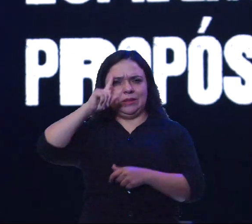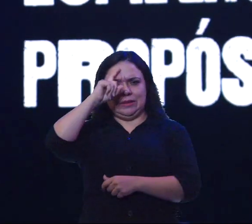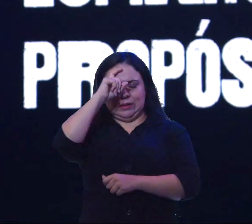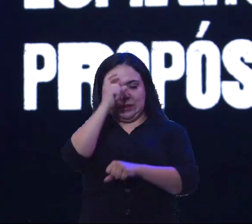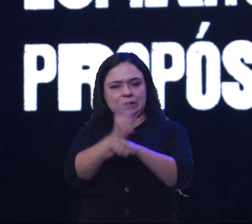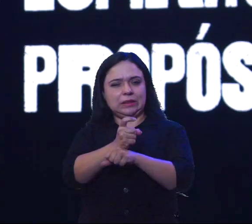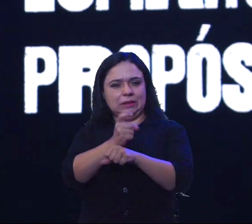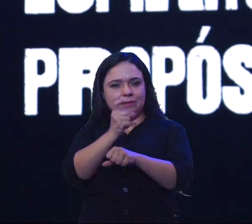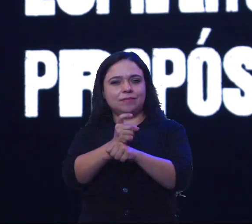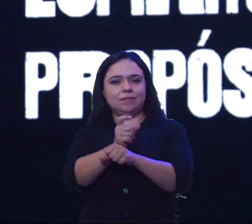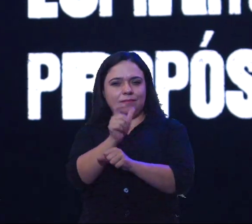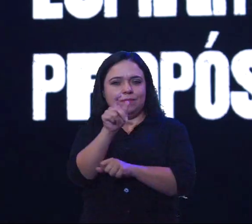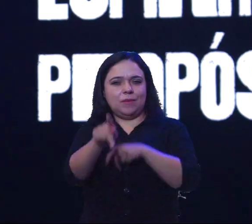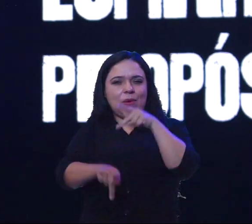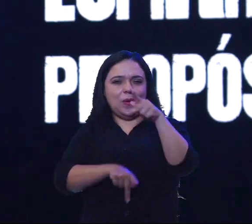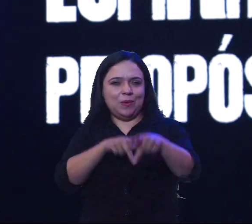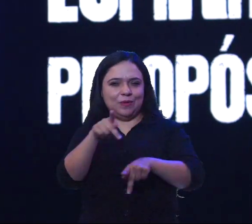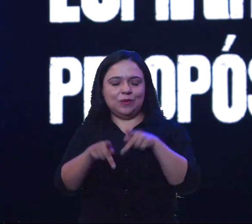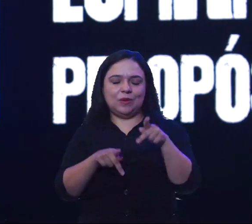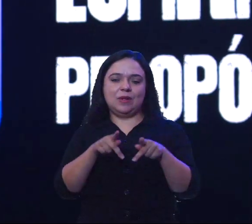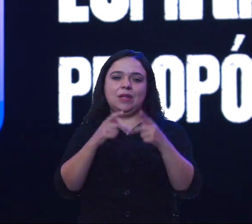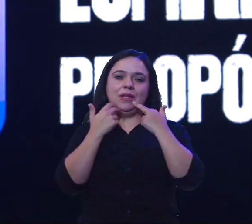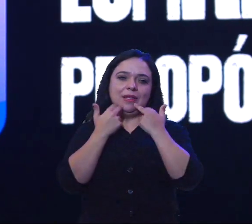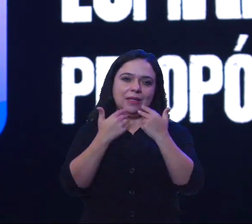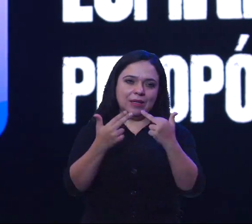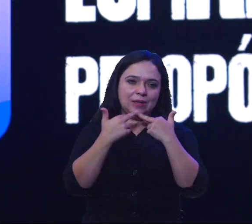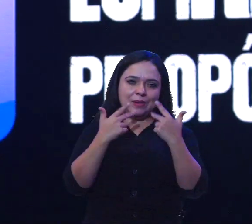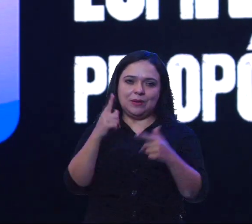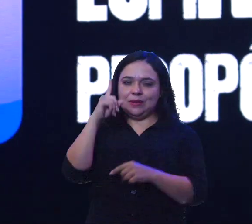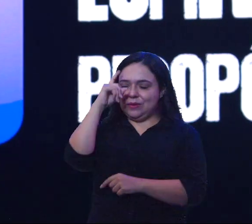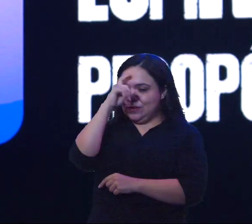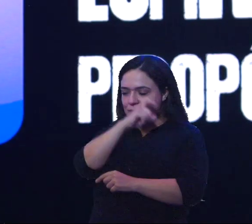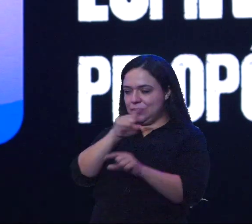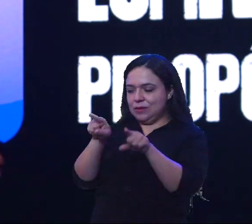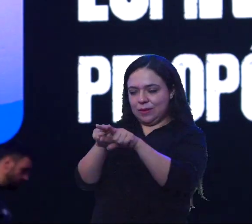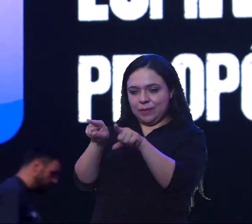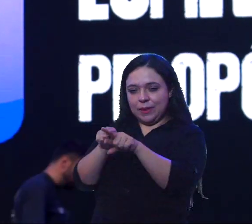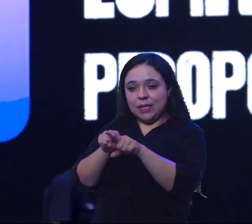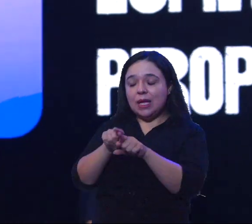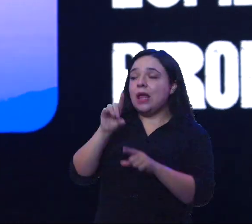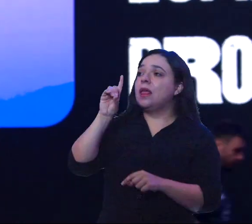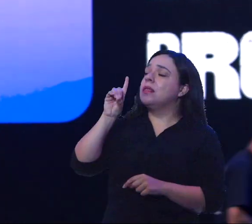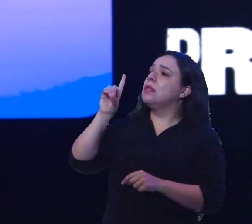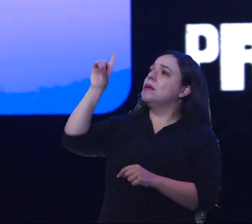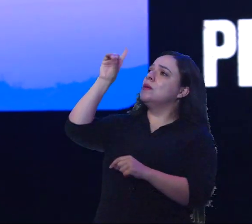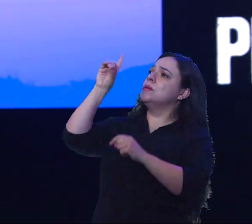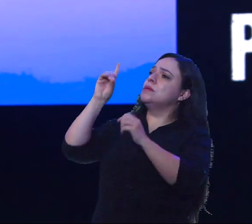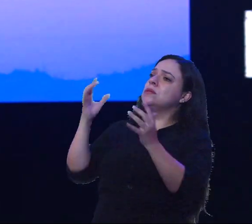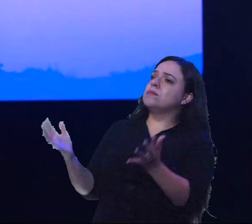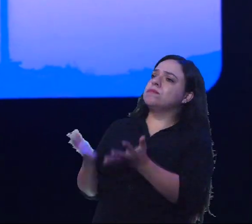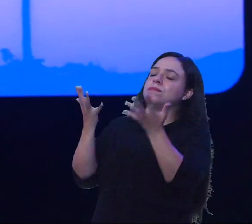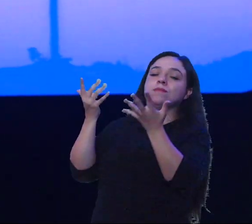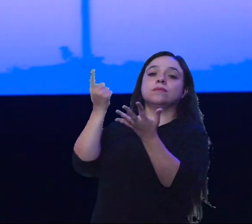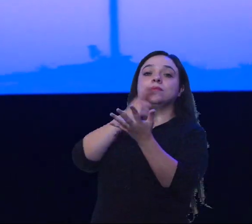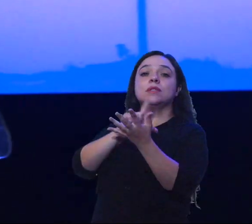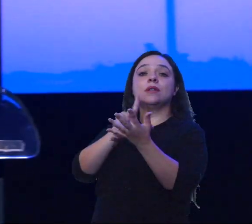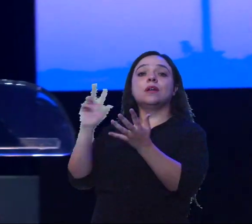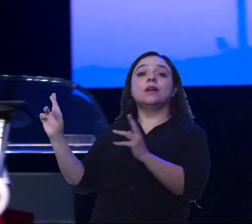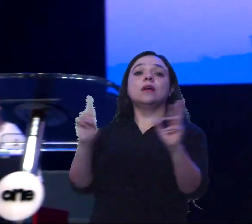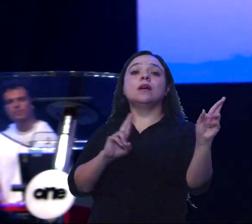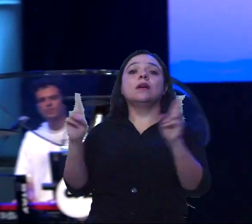alemão não é fácil também, não só a língua, né? Deus está levantando algumas igrejas